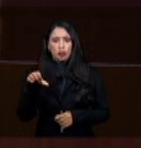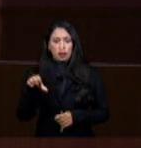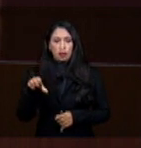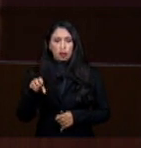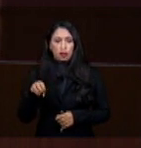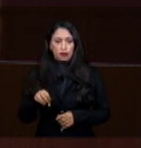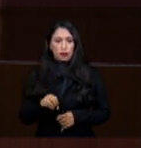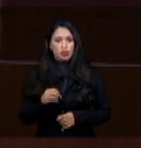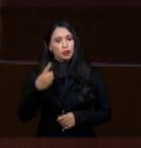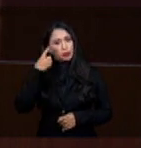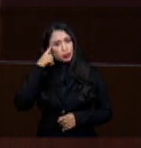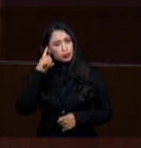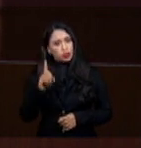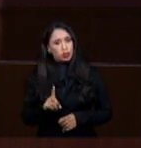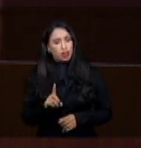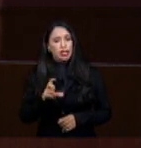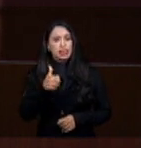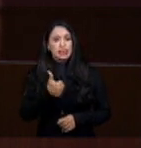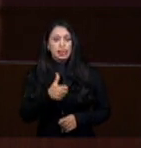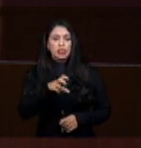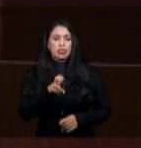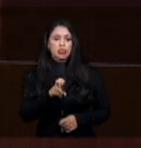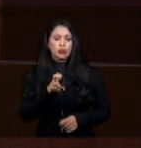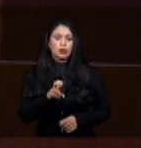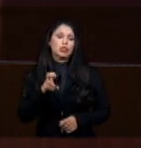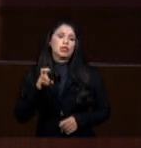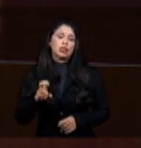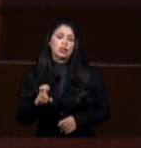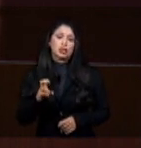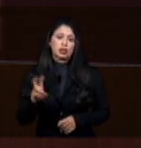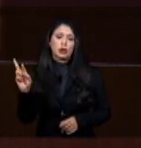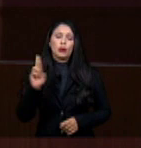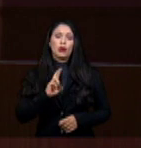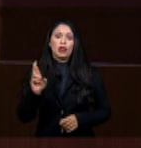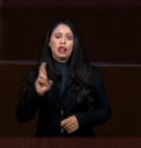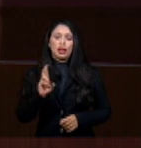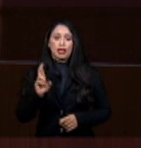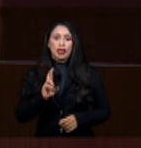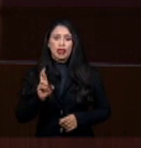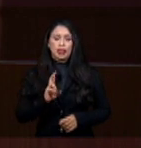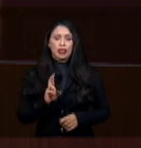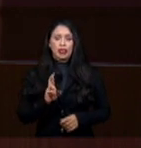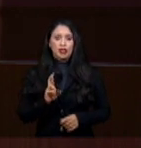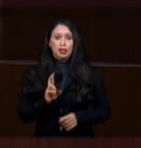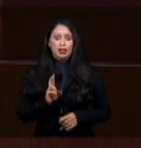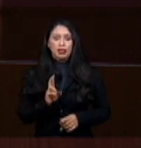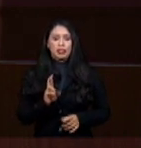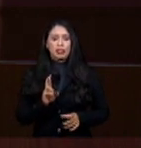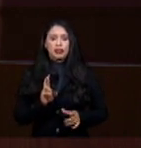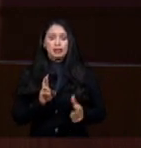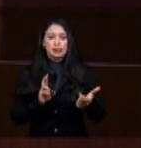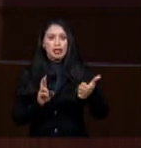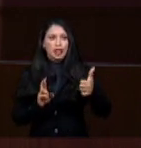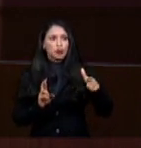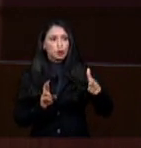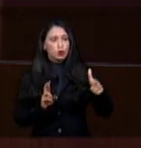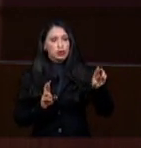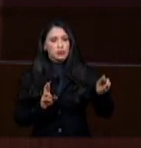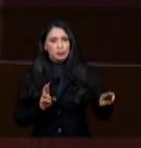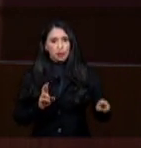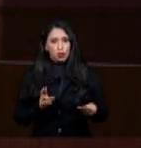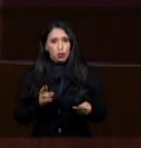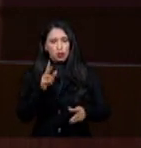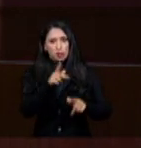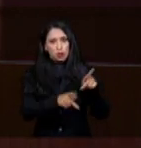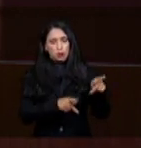per capta r$ 155 per capta a 12 milhões 5,7 por